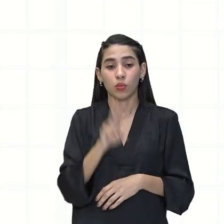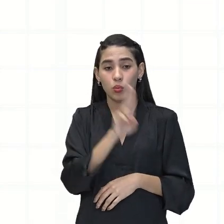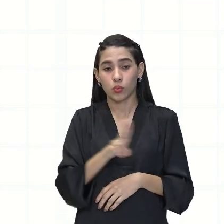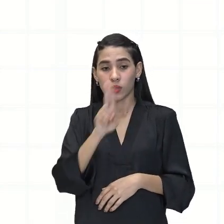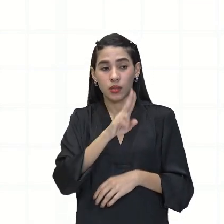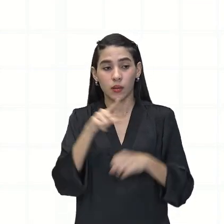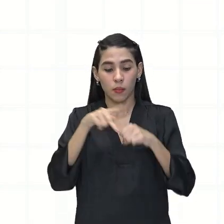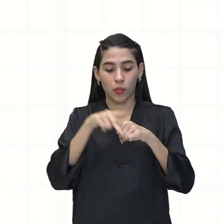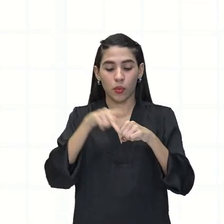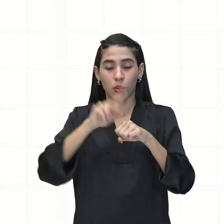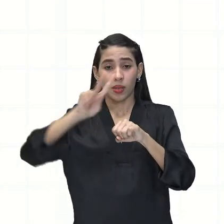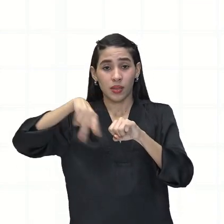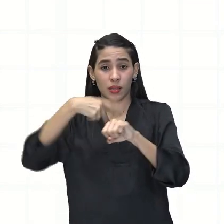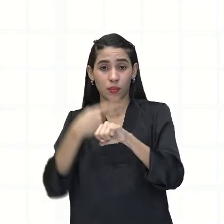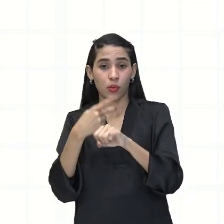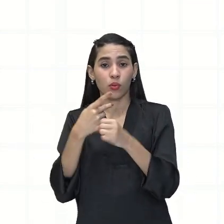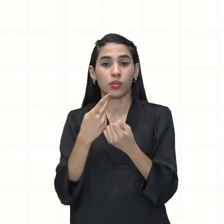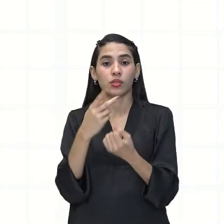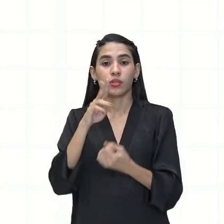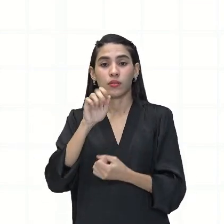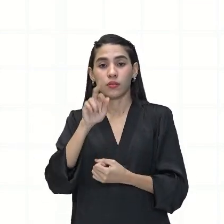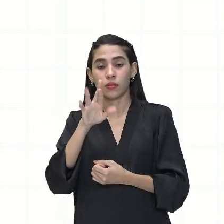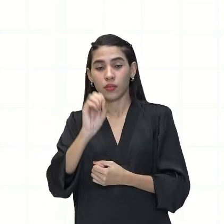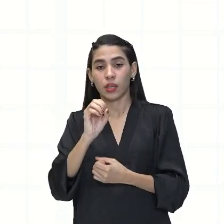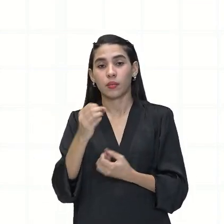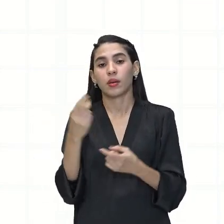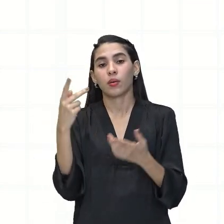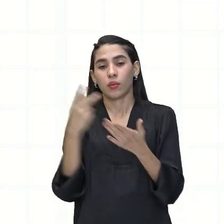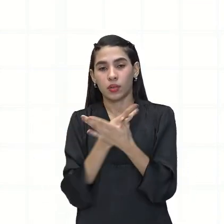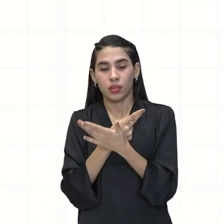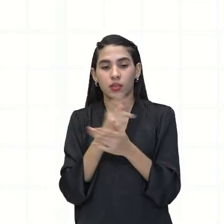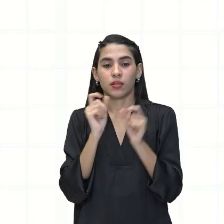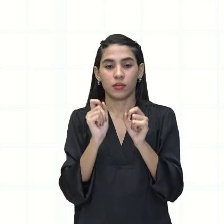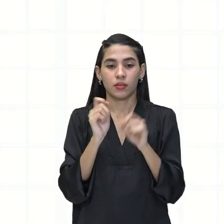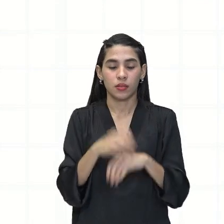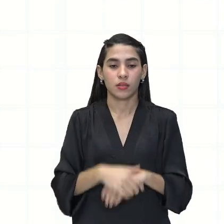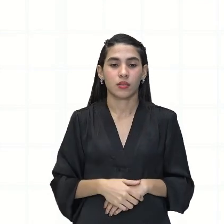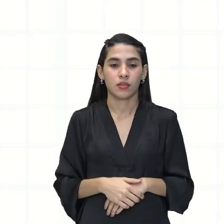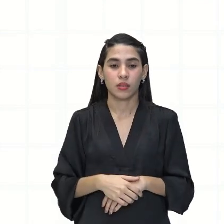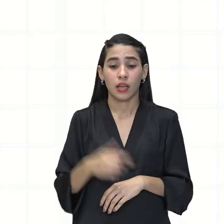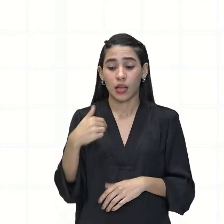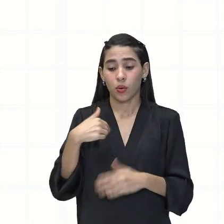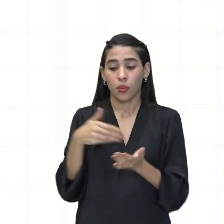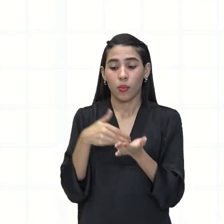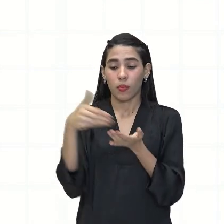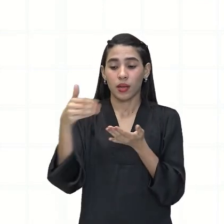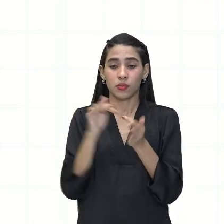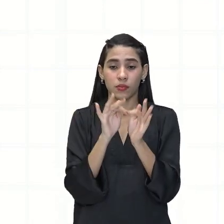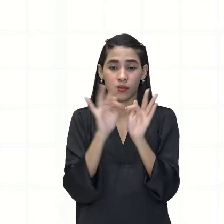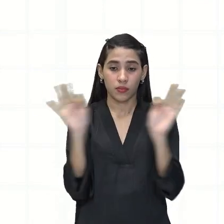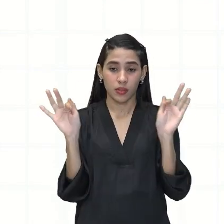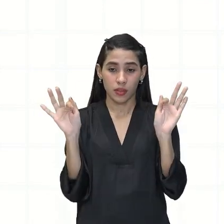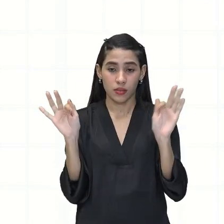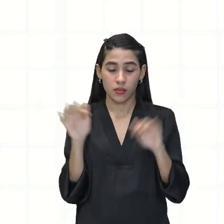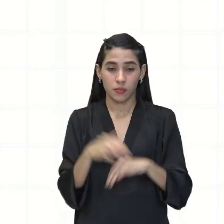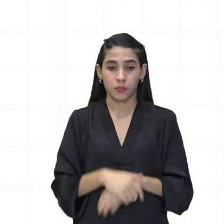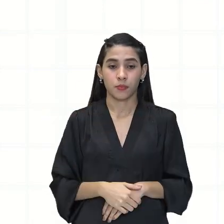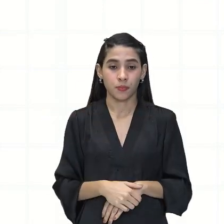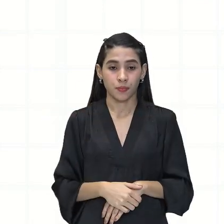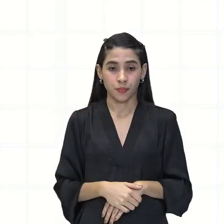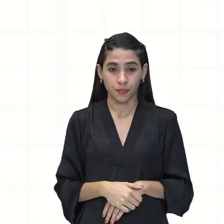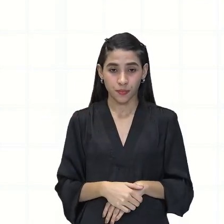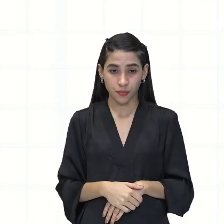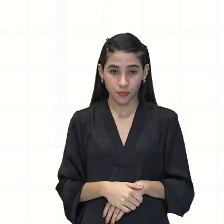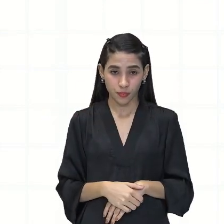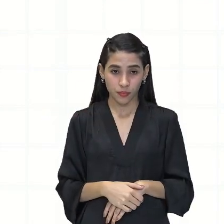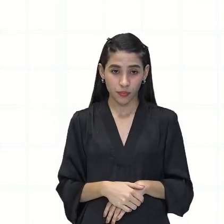aparecer depois do verbo, acontece quando vou iniciar uma frase, tá? Como é o caso aqui, não pode.